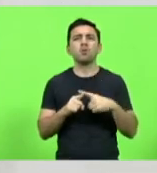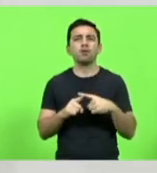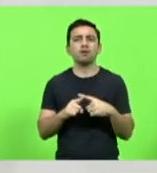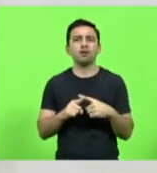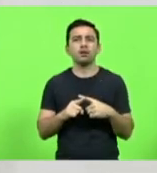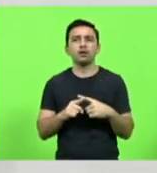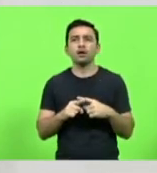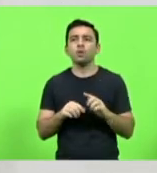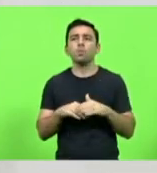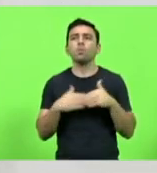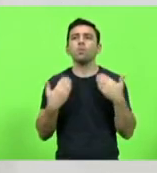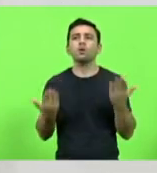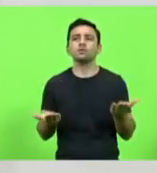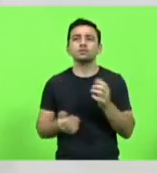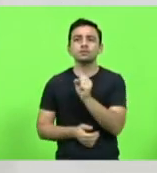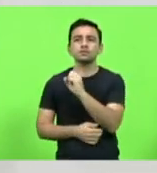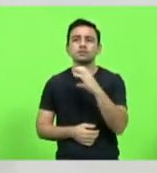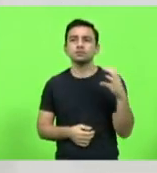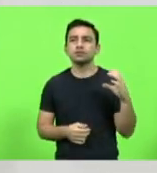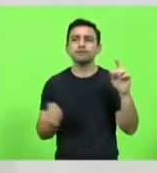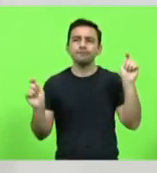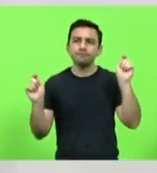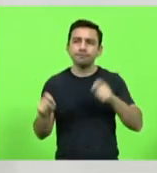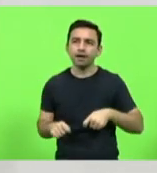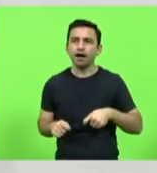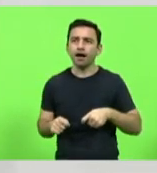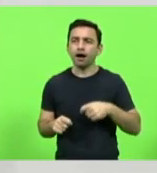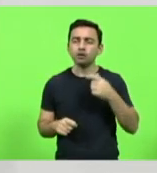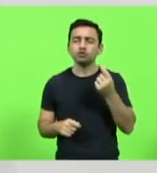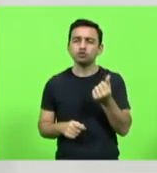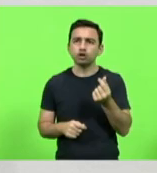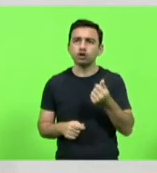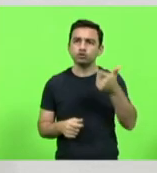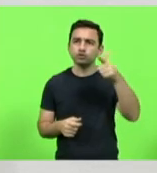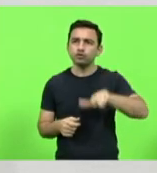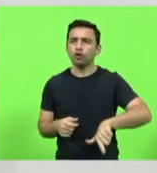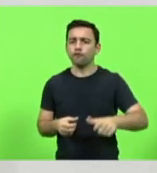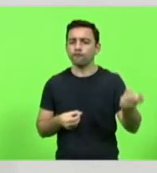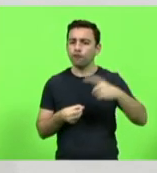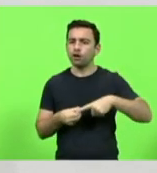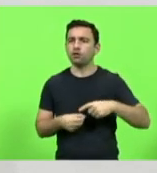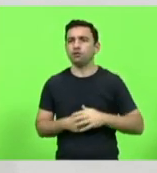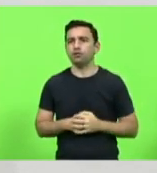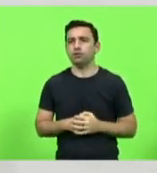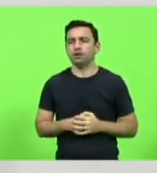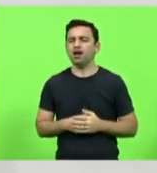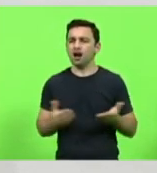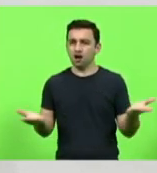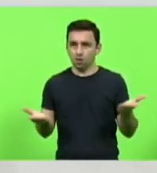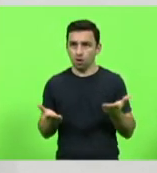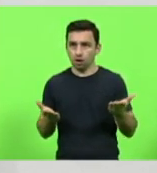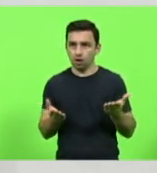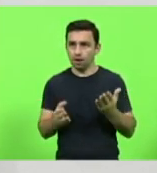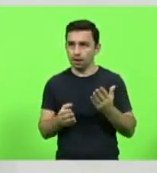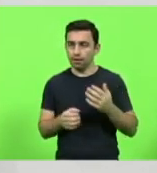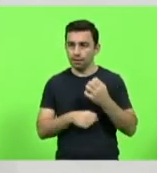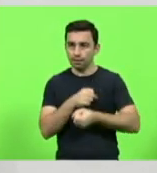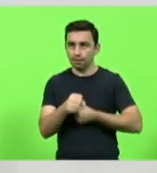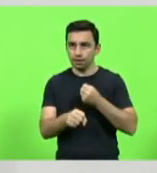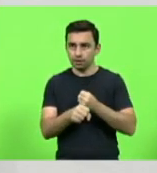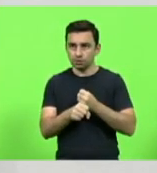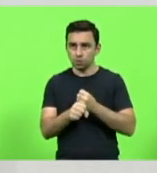que Santa Catarina vai voltar a ter esse recurso, já que só esse ano o orçamento